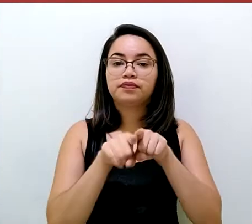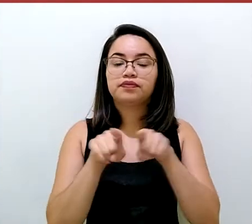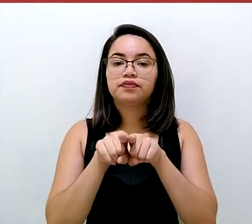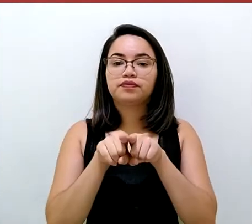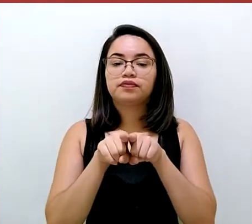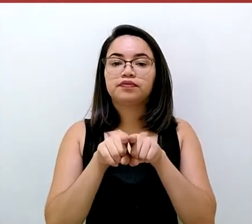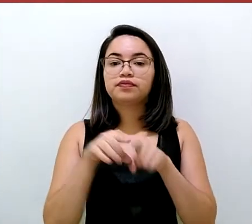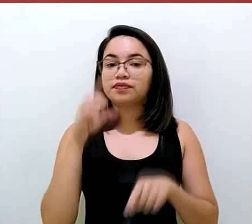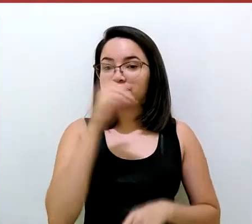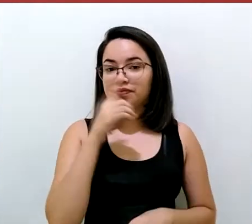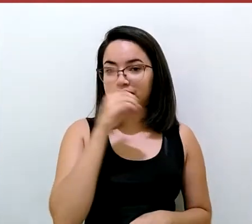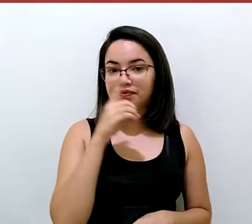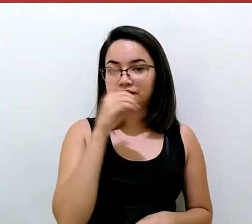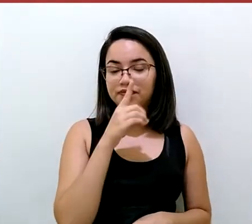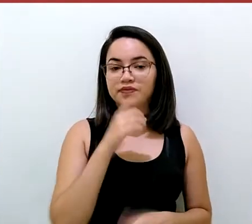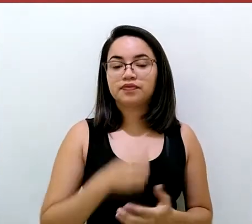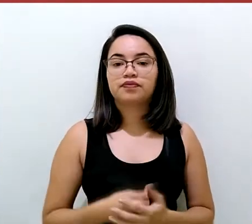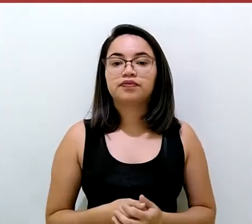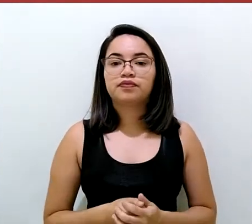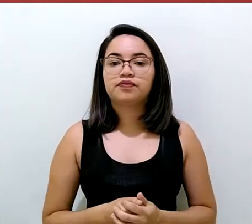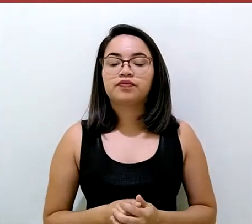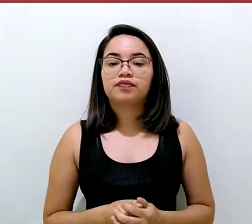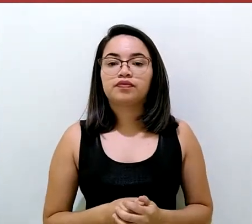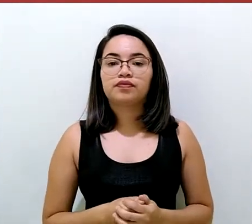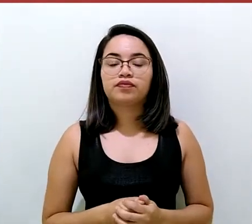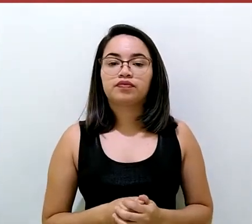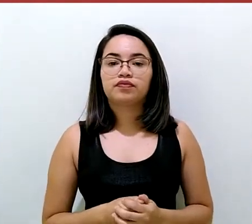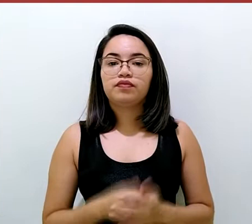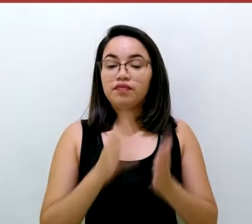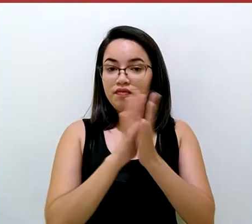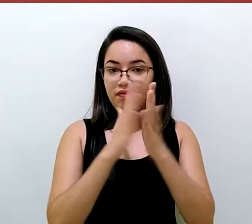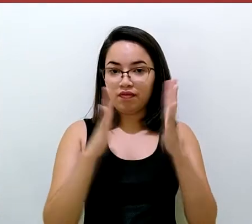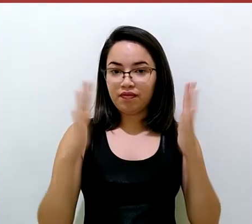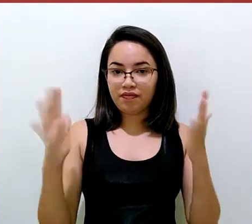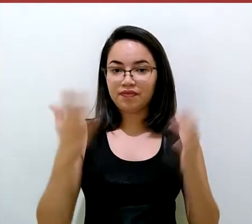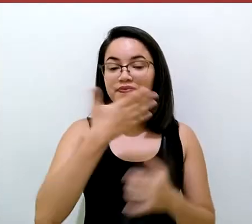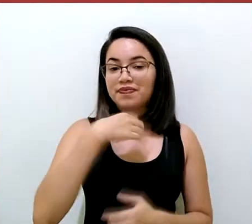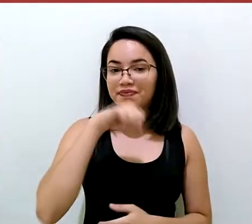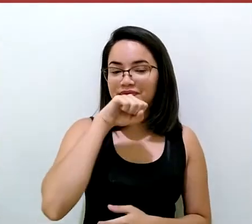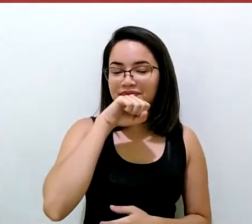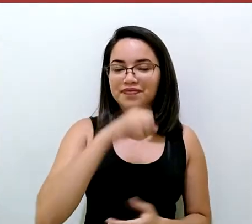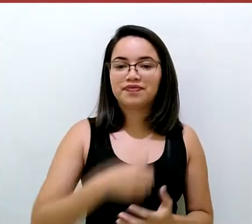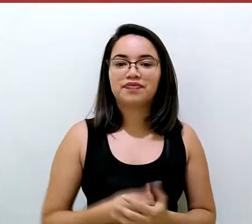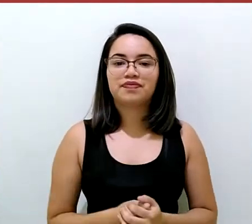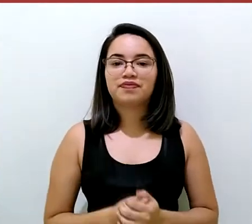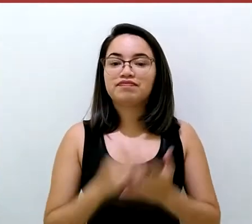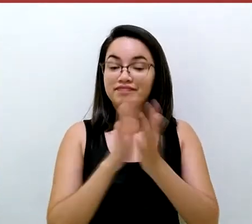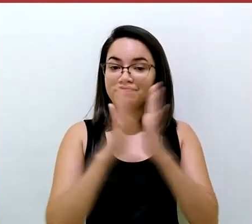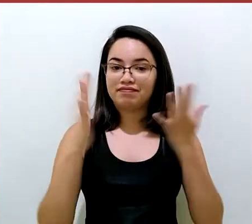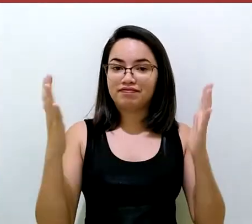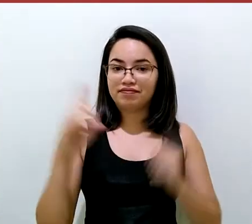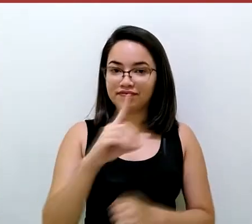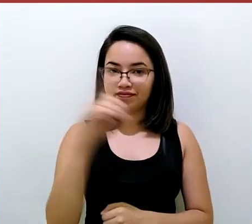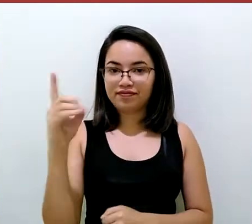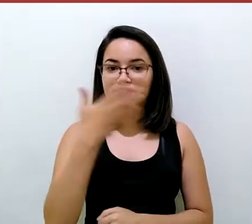também o domingo em que se homenageia os pais, que se